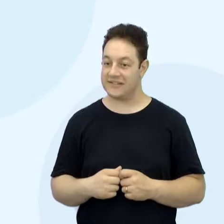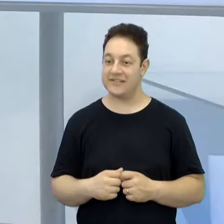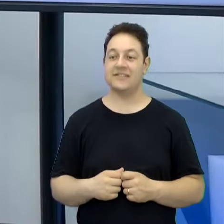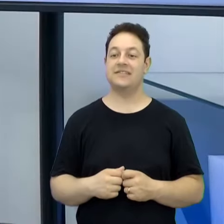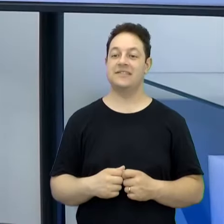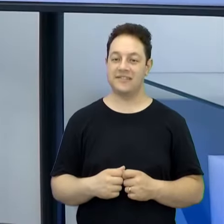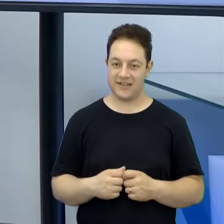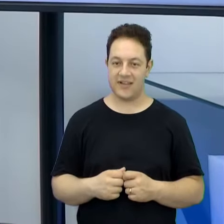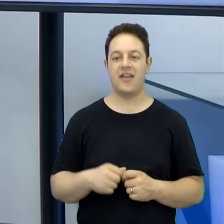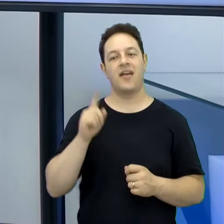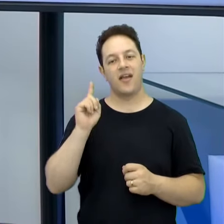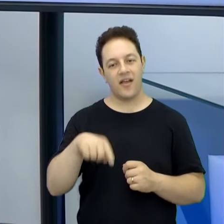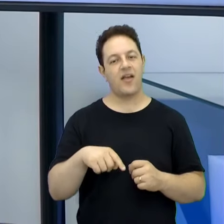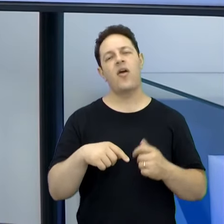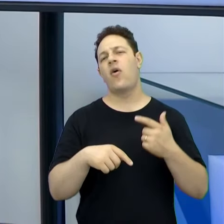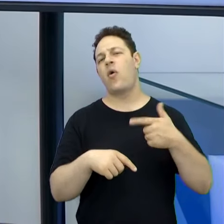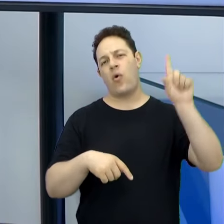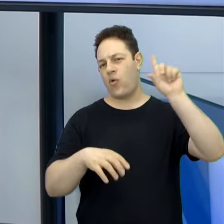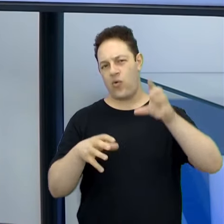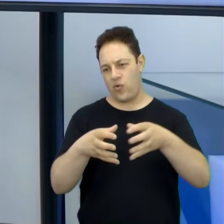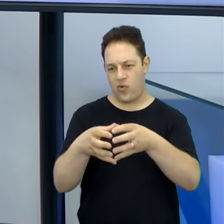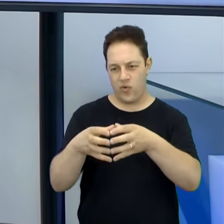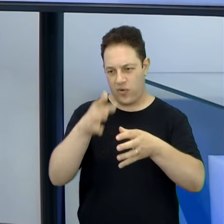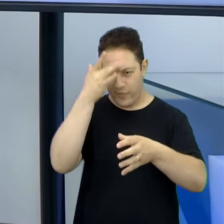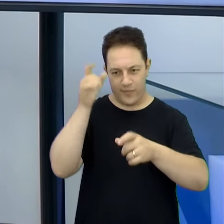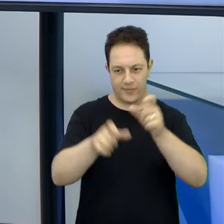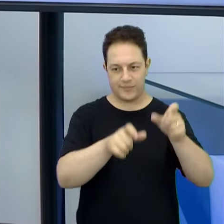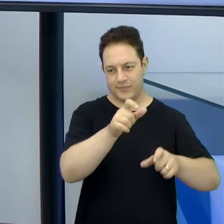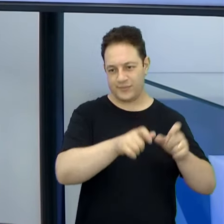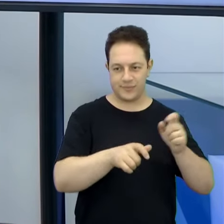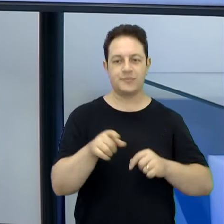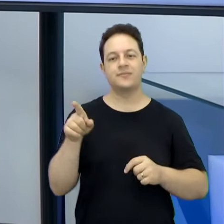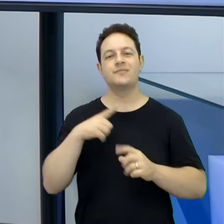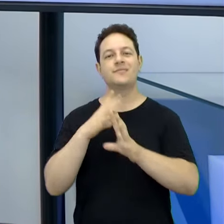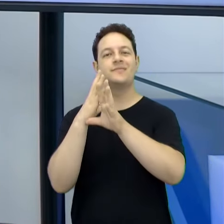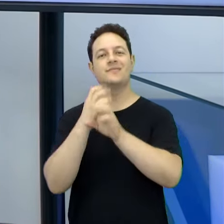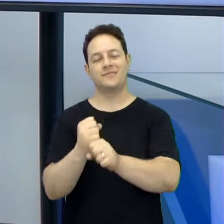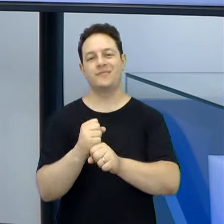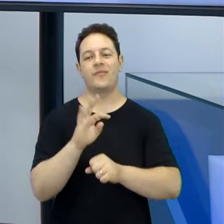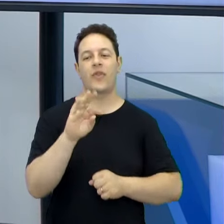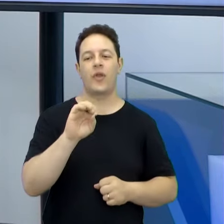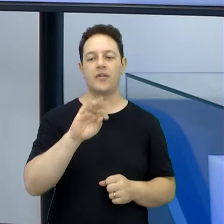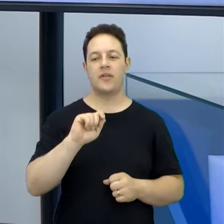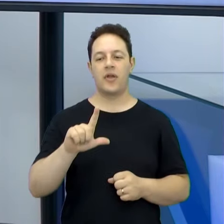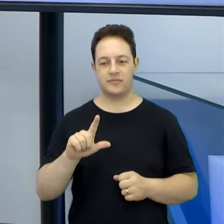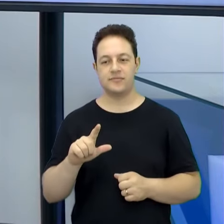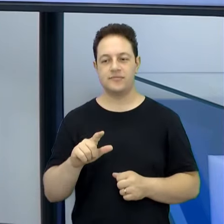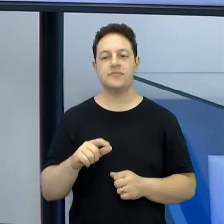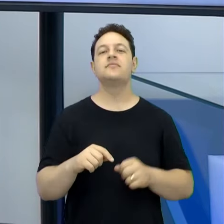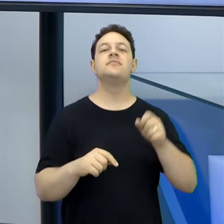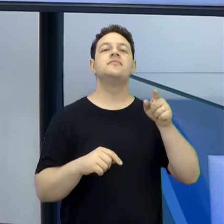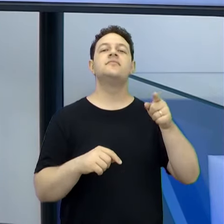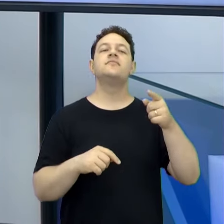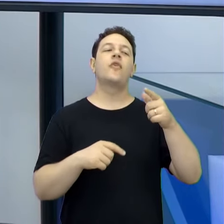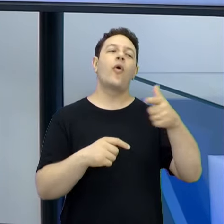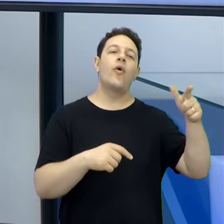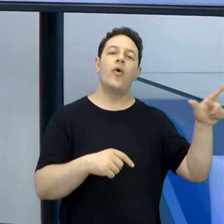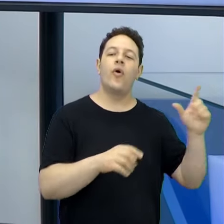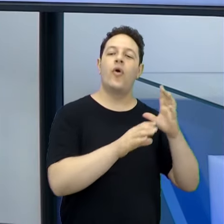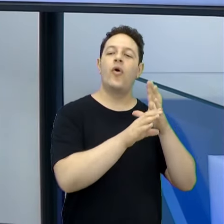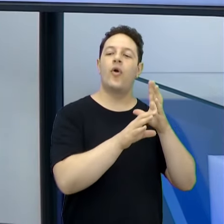R$ 441.000. Esse é um outro grupo de pessoas e esse está com o total. Eu não fiz o total das outras, né? Então